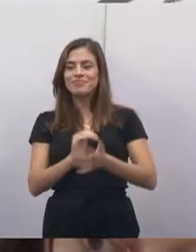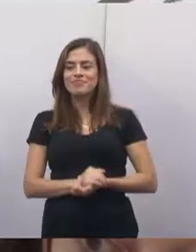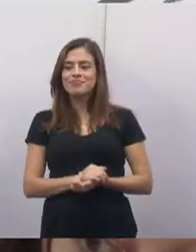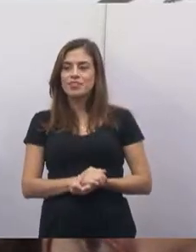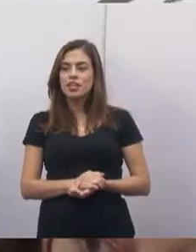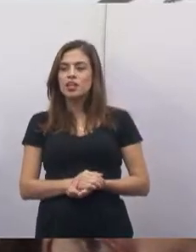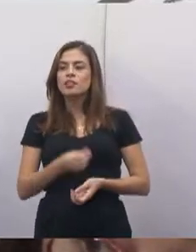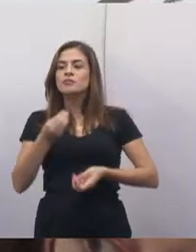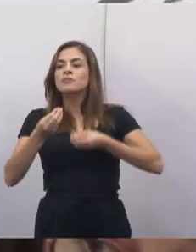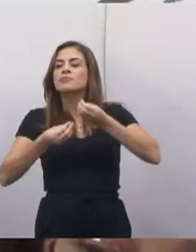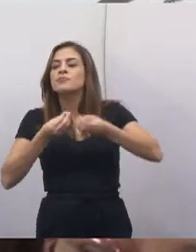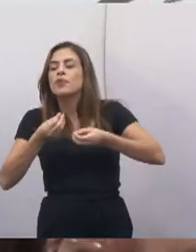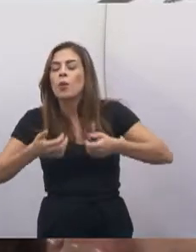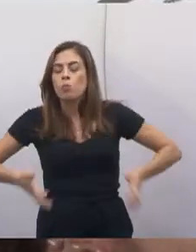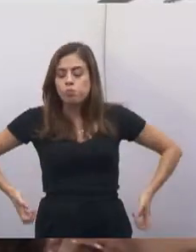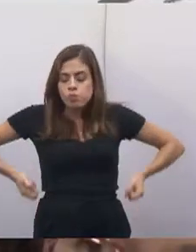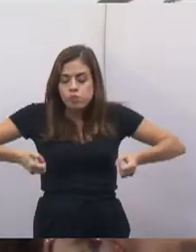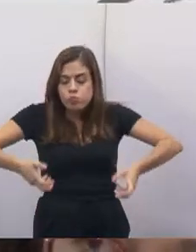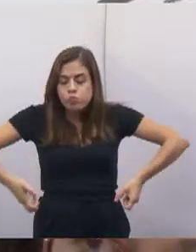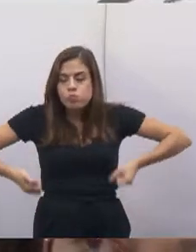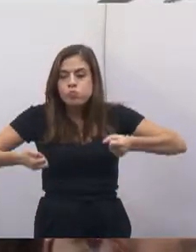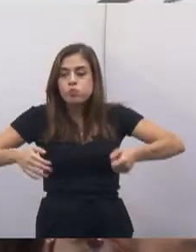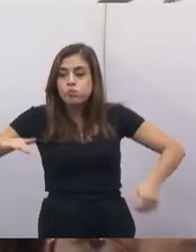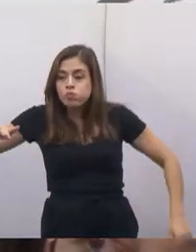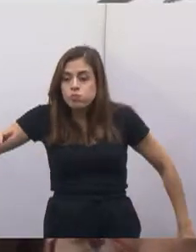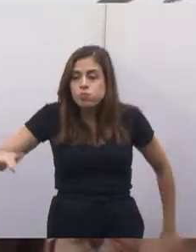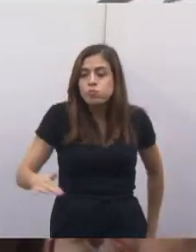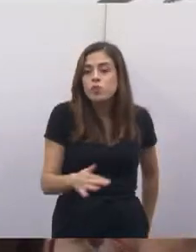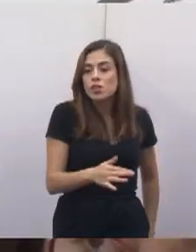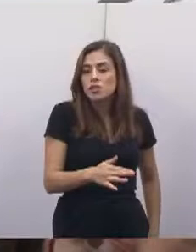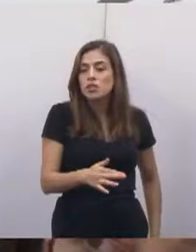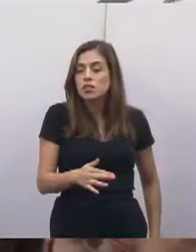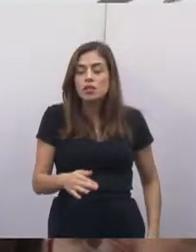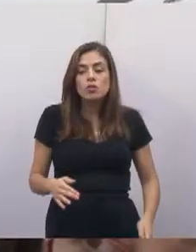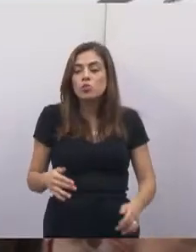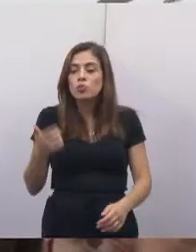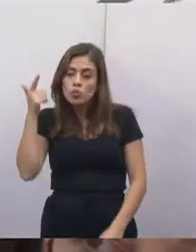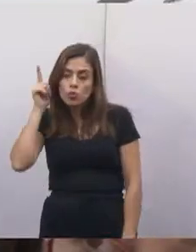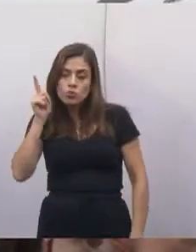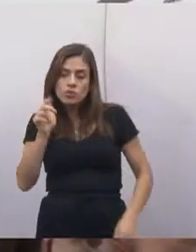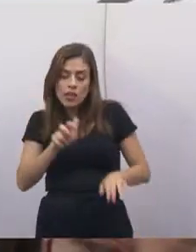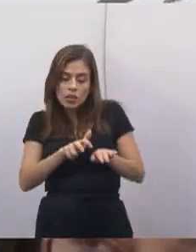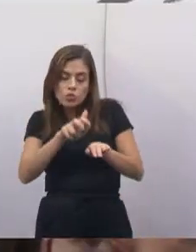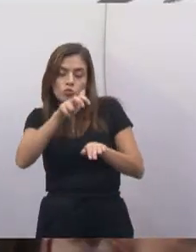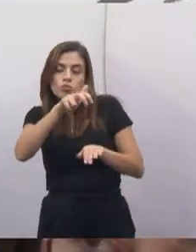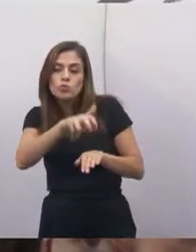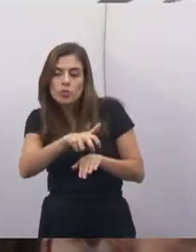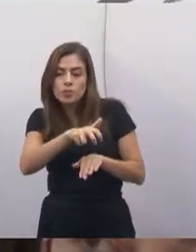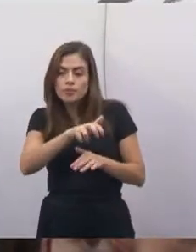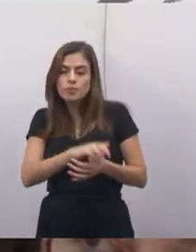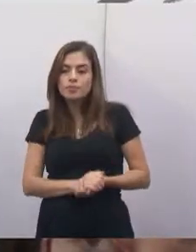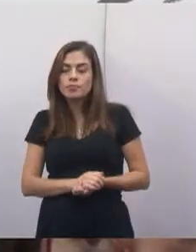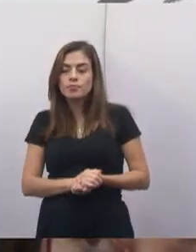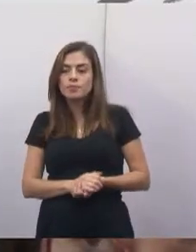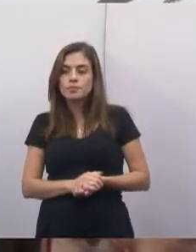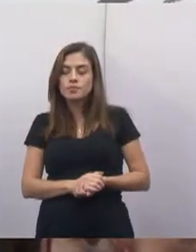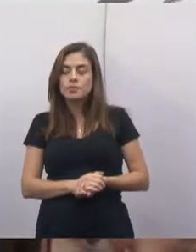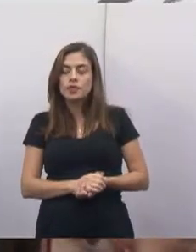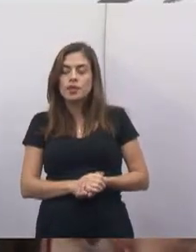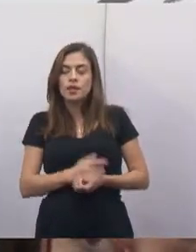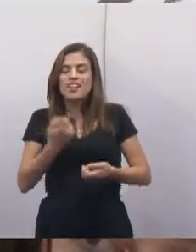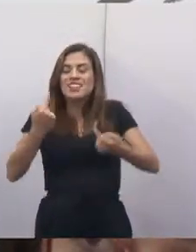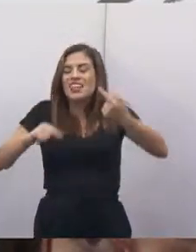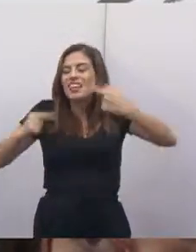é que pode ali um cadeirante passar ali naquela faixa, chega lá e não consegue subir? Aí essa reclamação foi muito grande para mim no